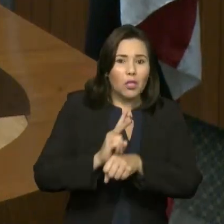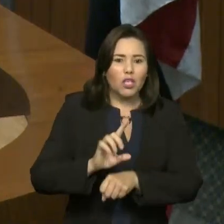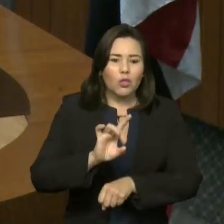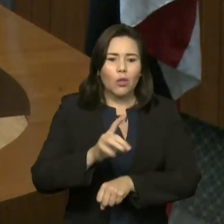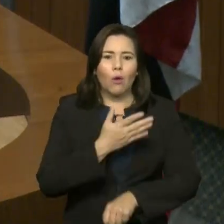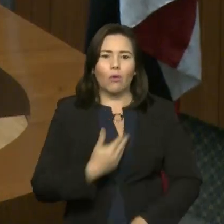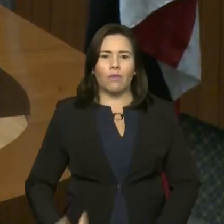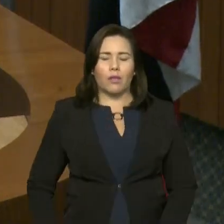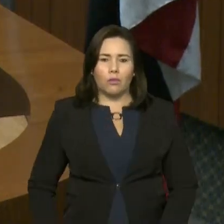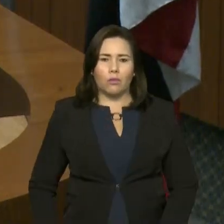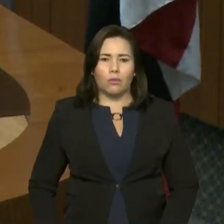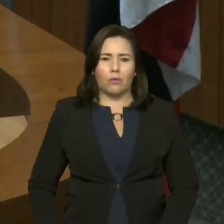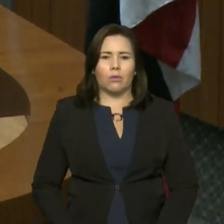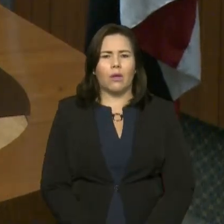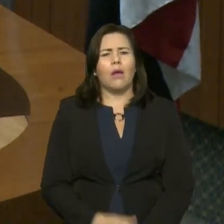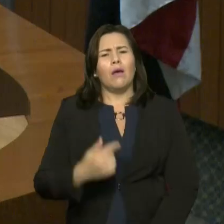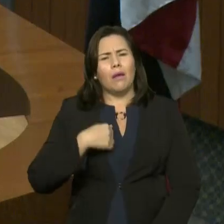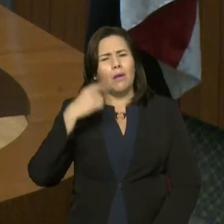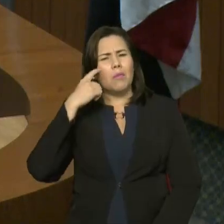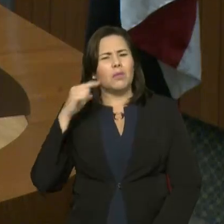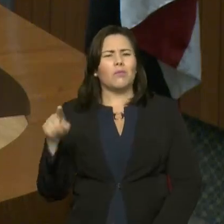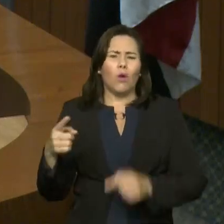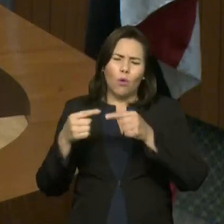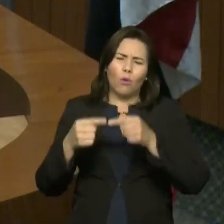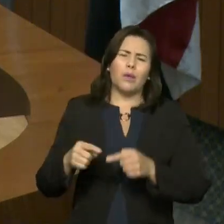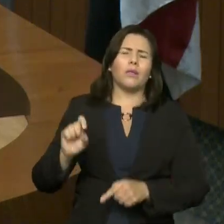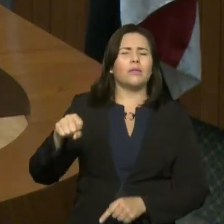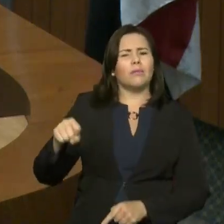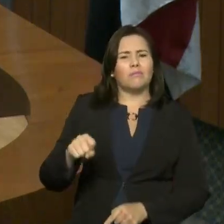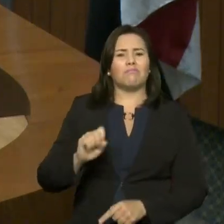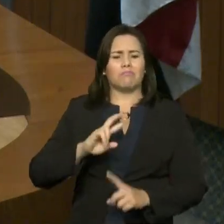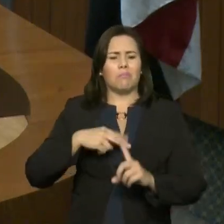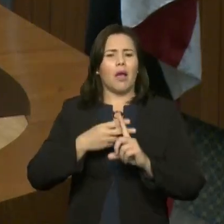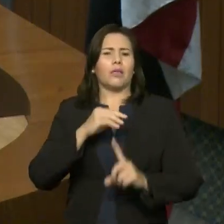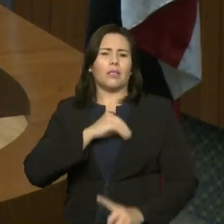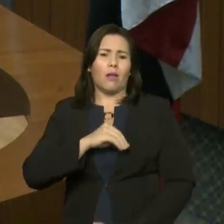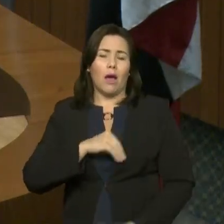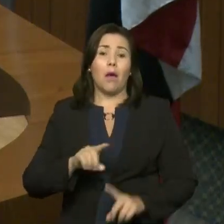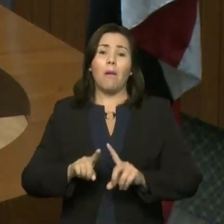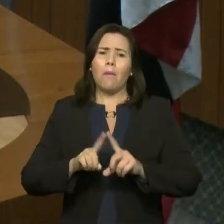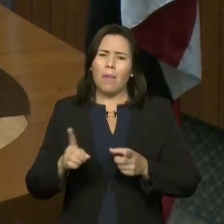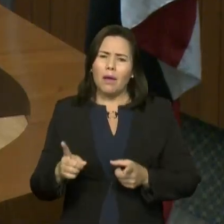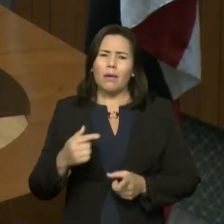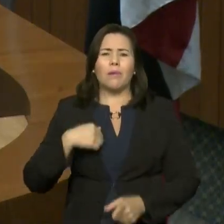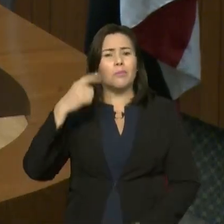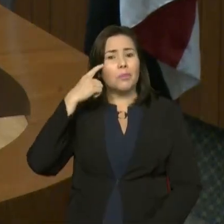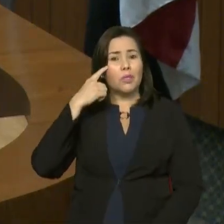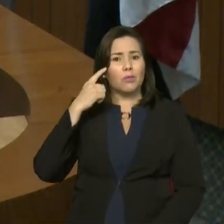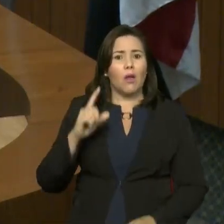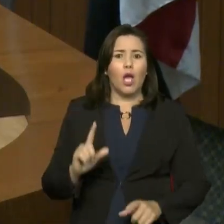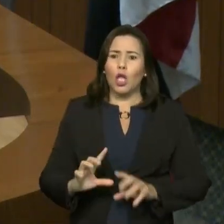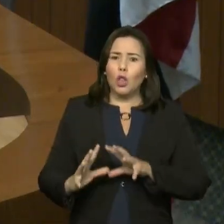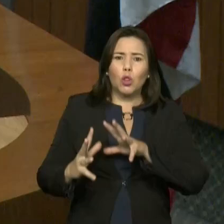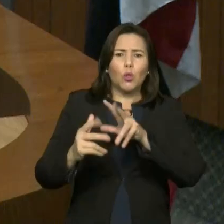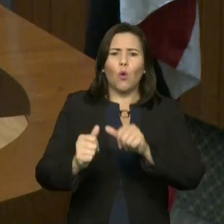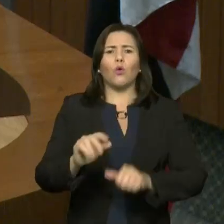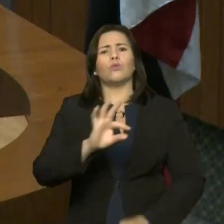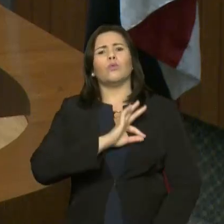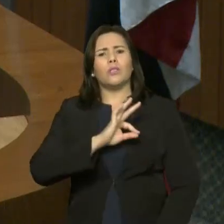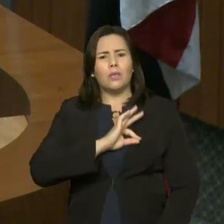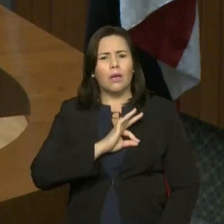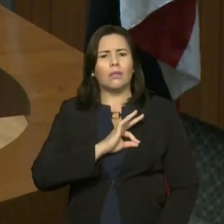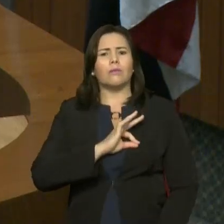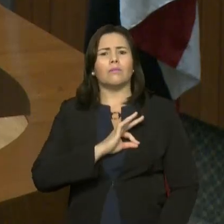os demais que estão na rua, que estão combatendo e prevenindo a criminalidade, merecem